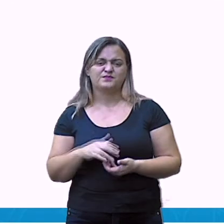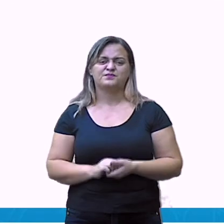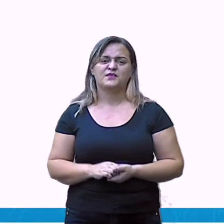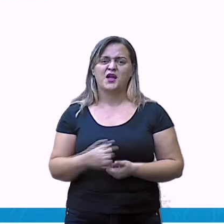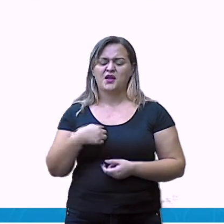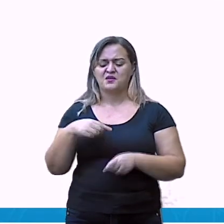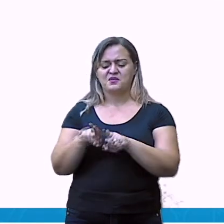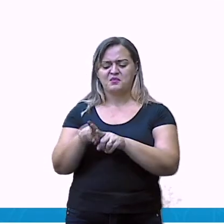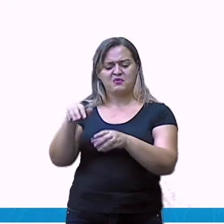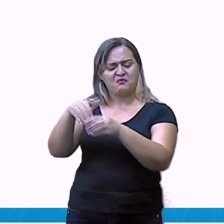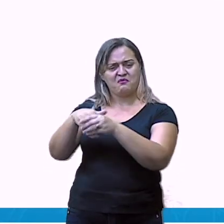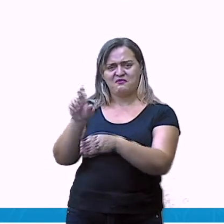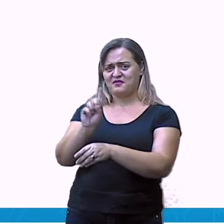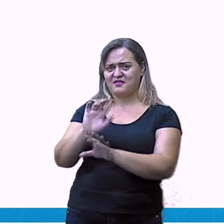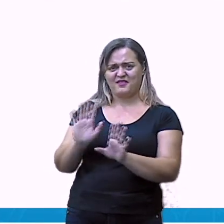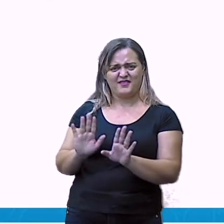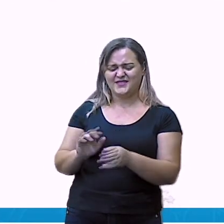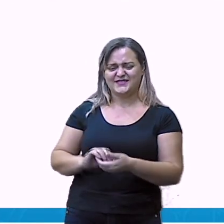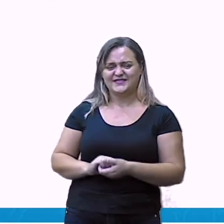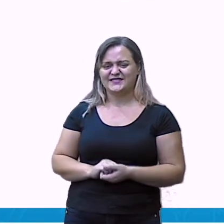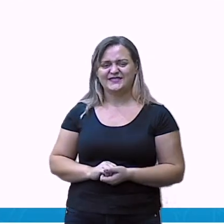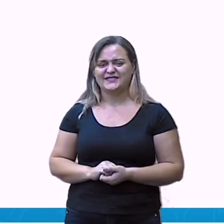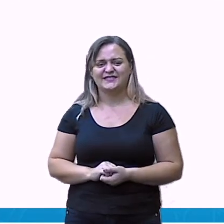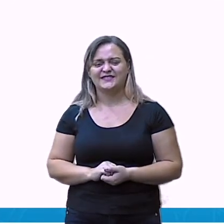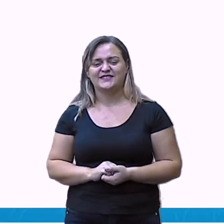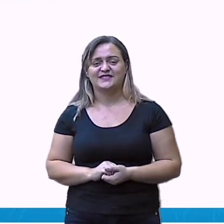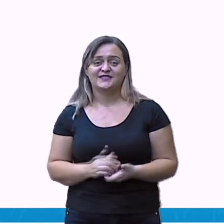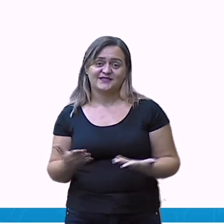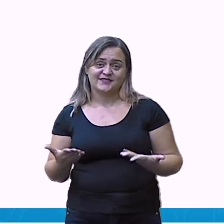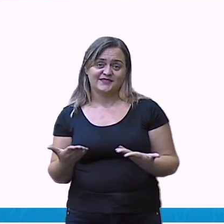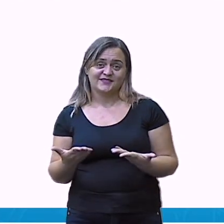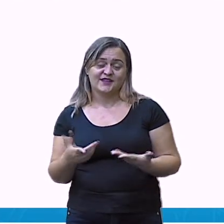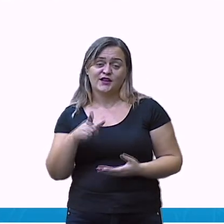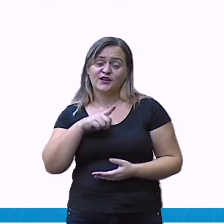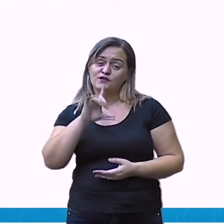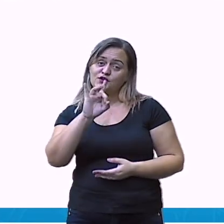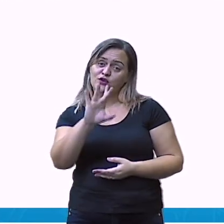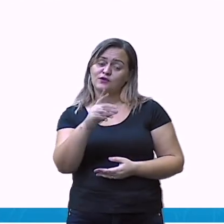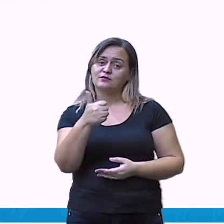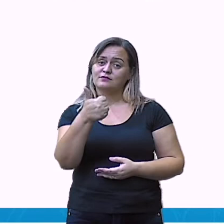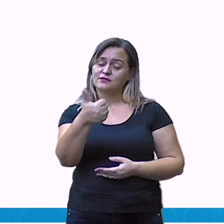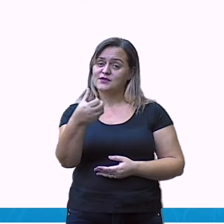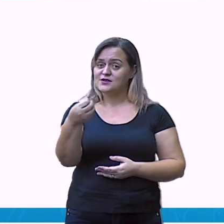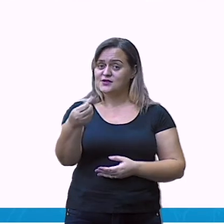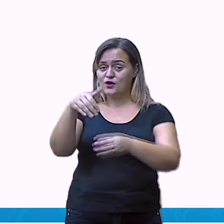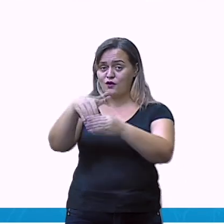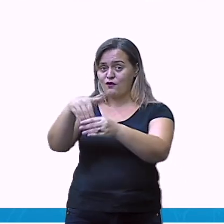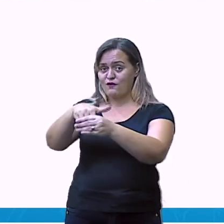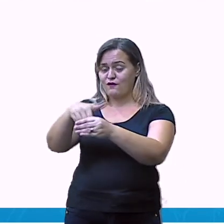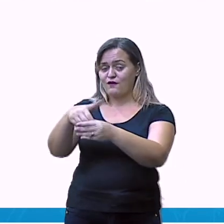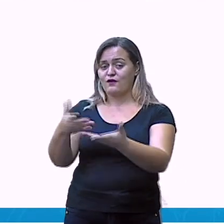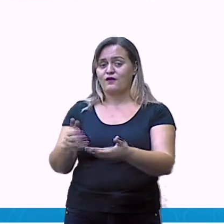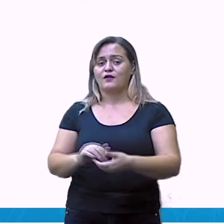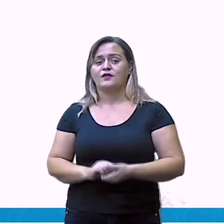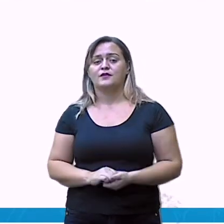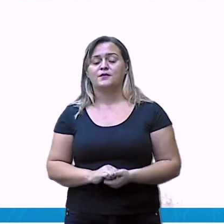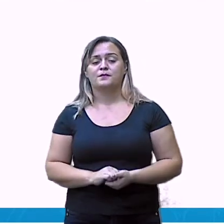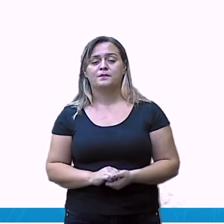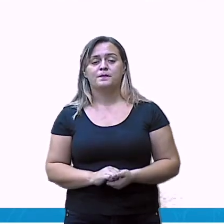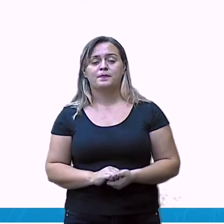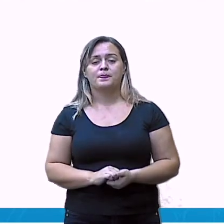votado nesse não, como preferido. É tanto que ele ficou apenas com 16 votos. E letra